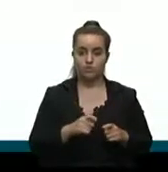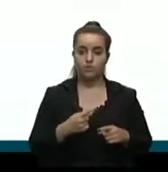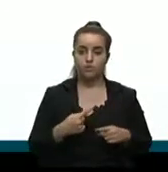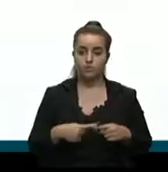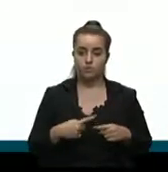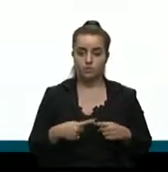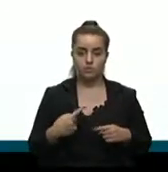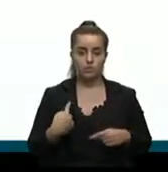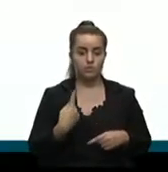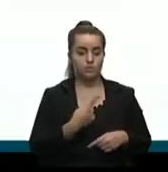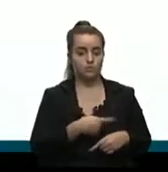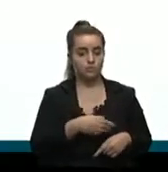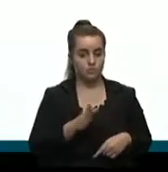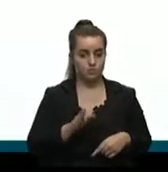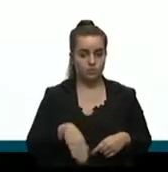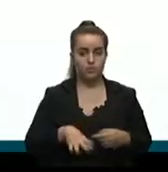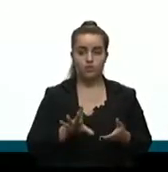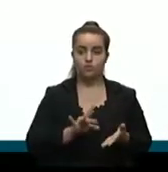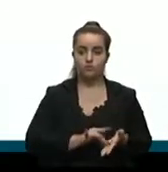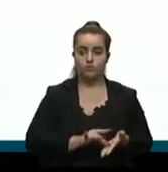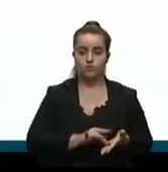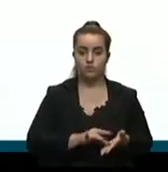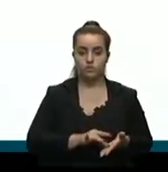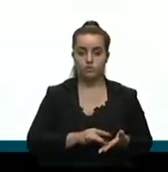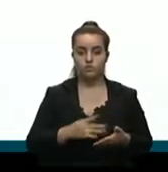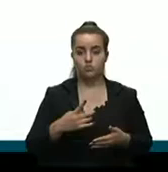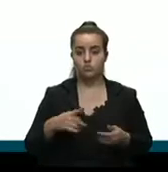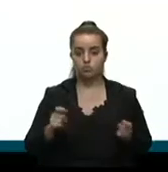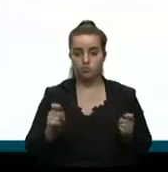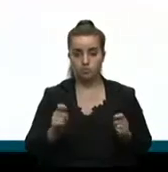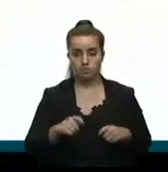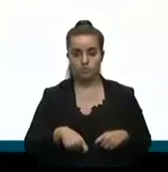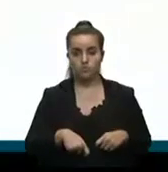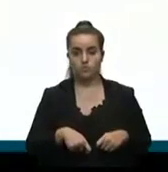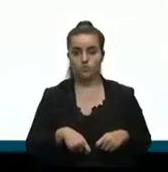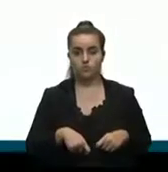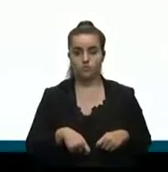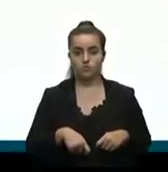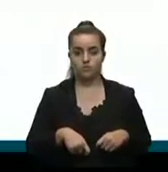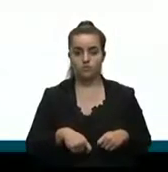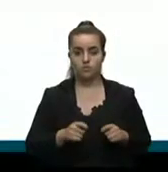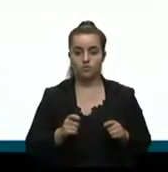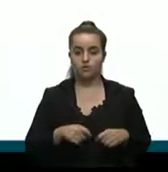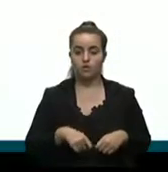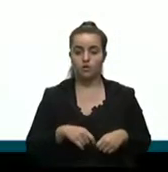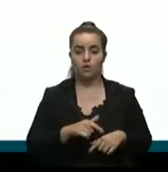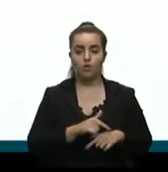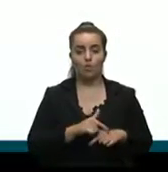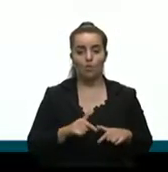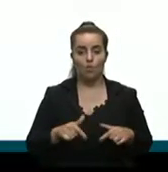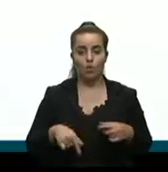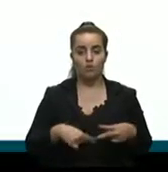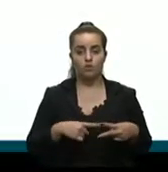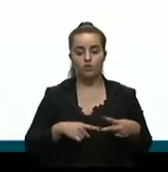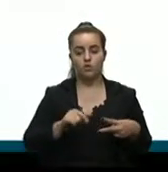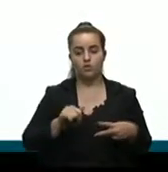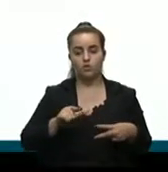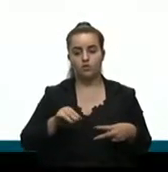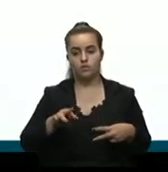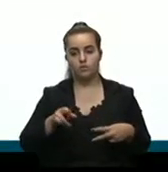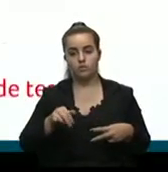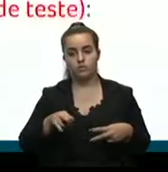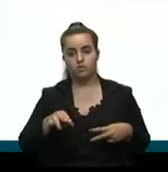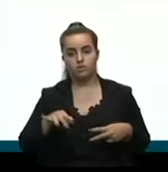quê? Porque nós já fixamos as hipóteses. A hipótese nula e a hipótese